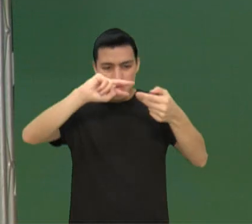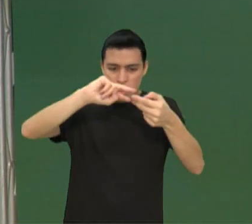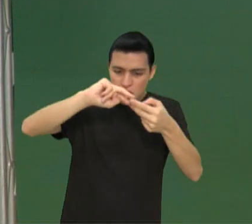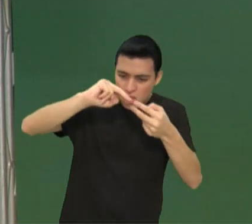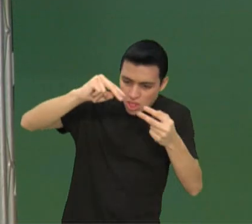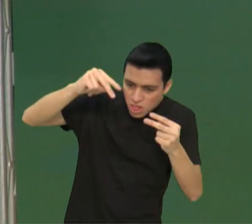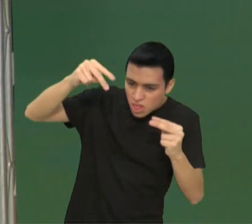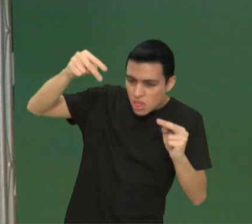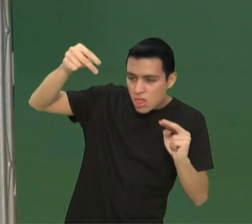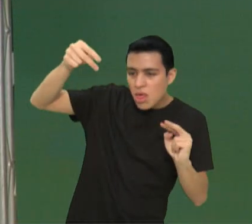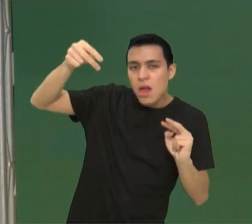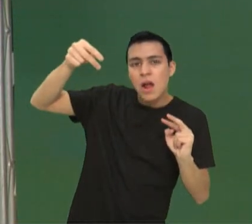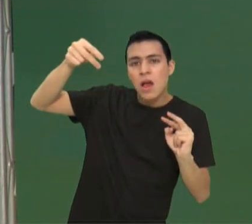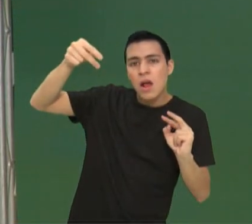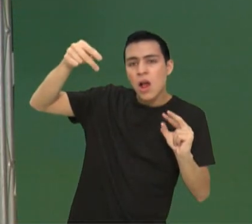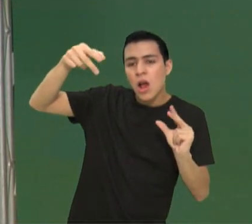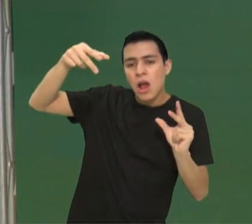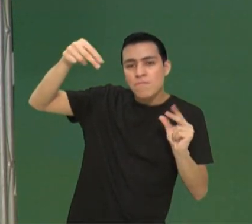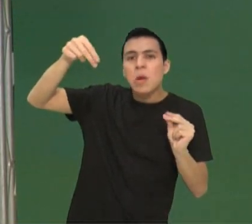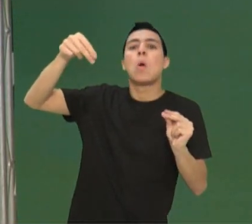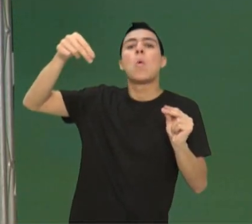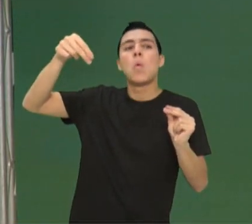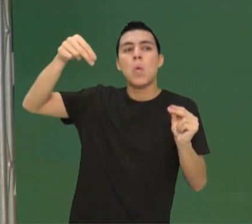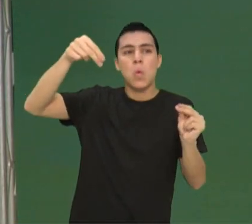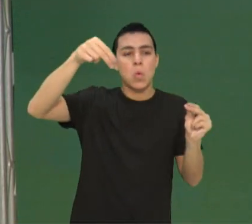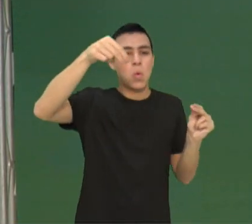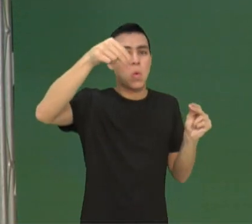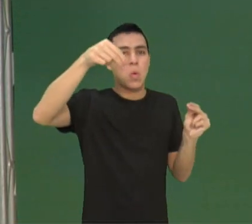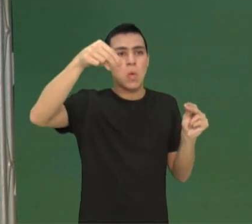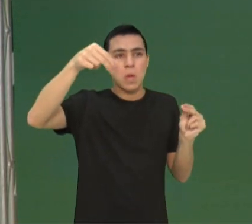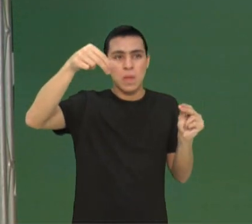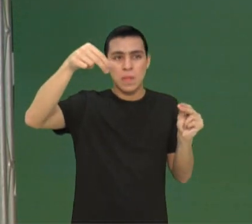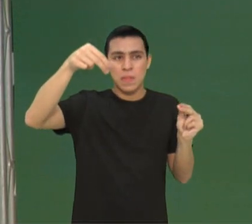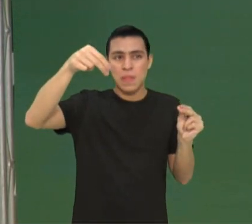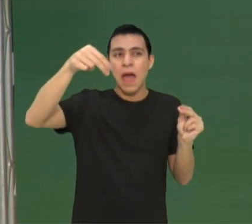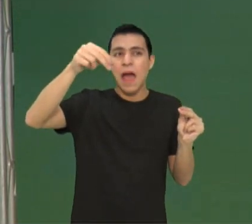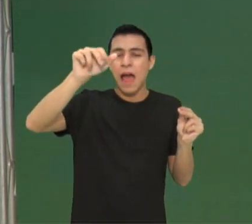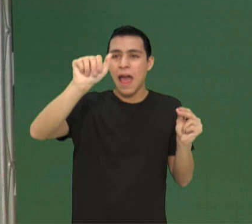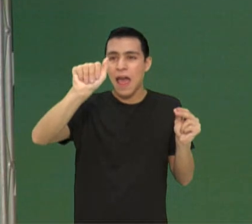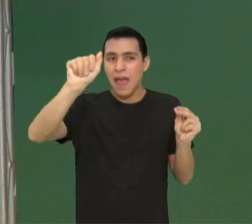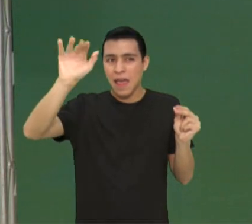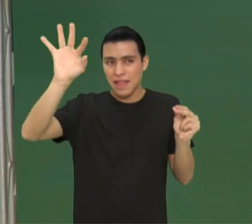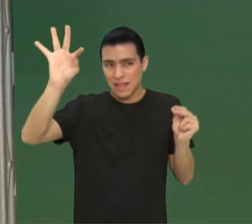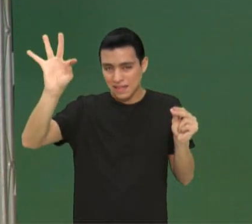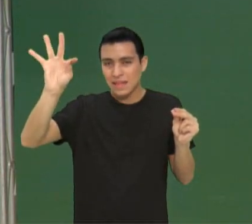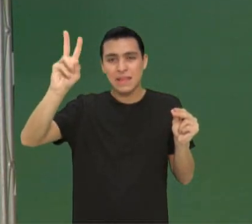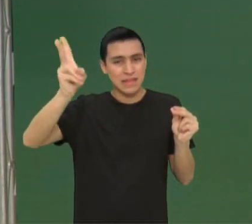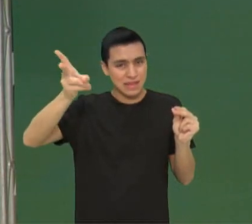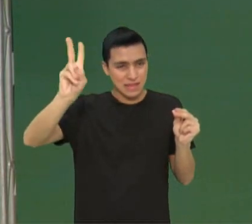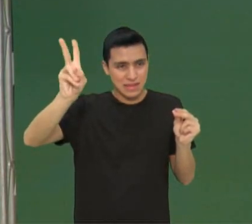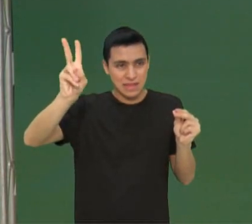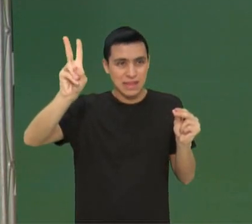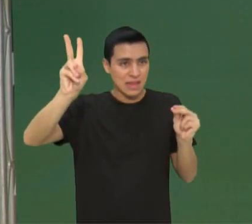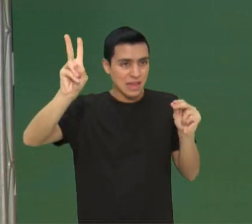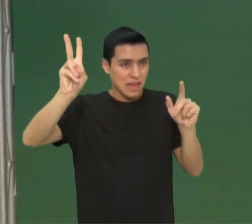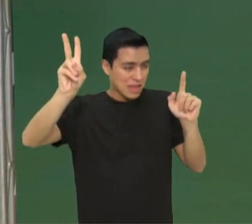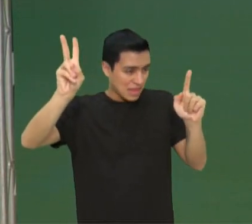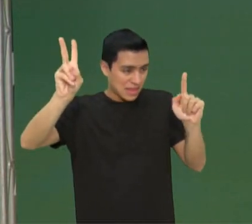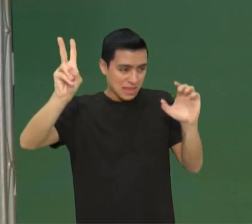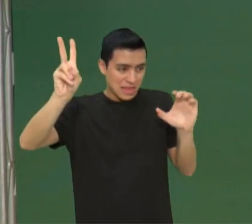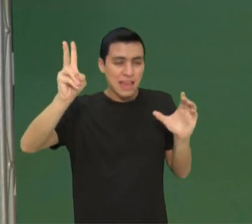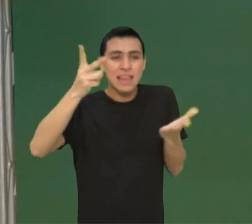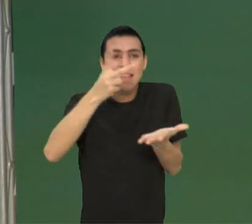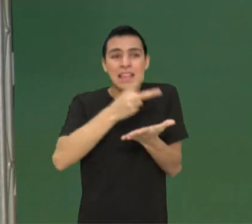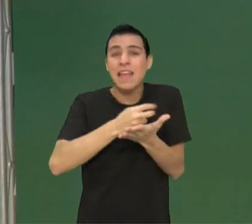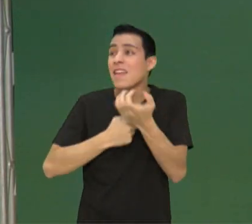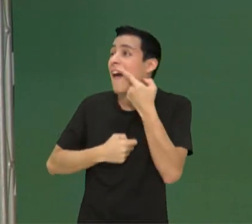E essas bases se conectam. Aonde? A adenina sempre se junta com a timina e a guanina sempre se